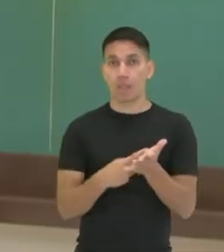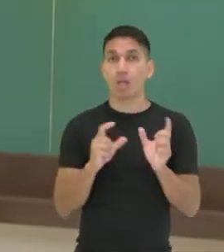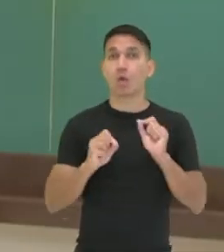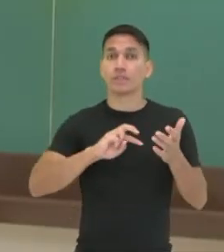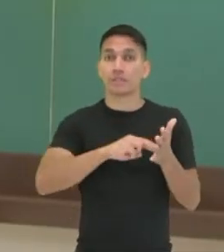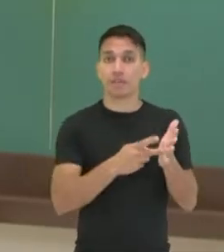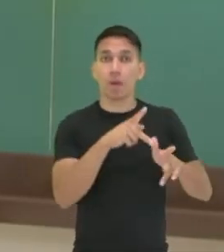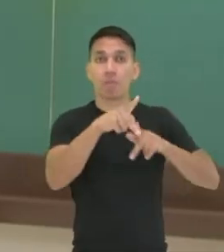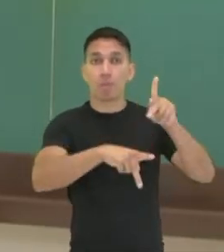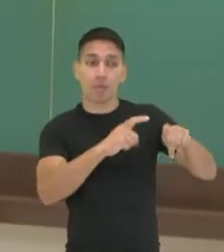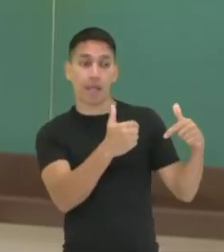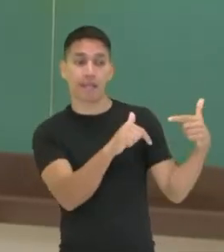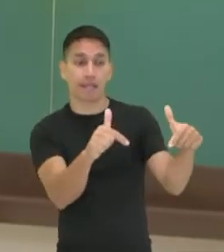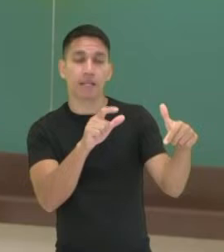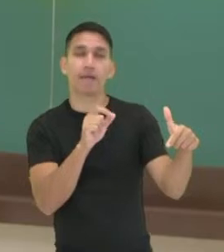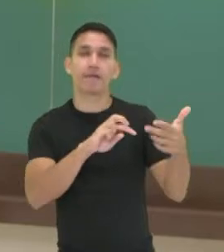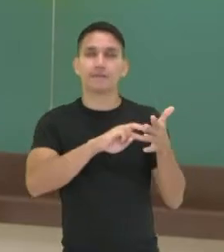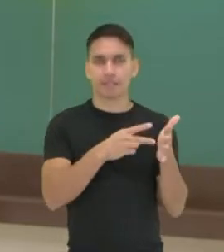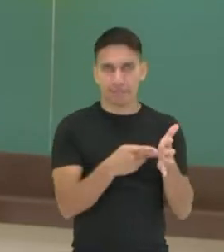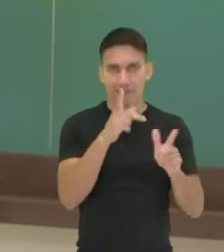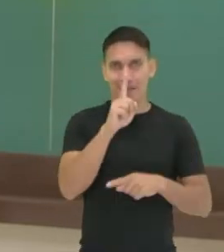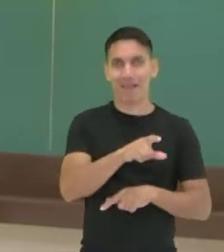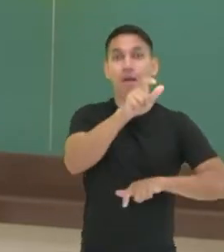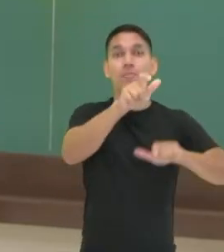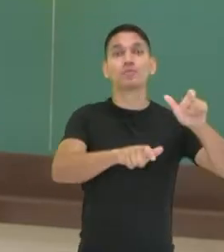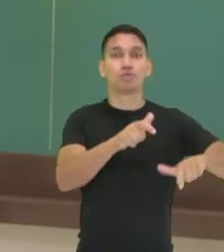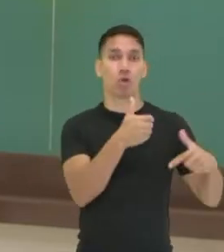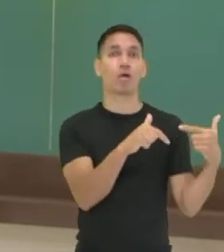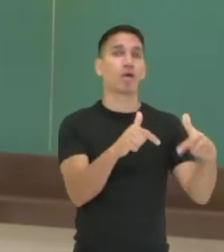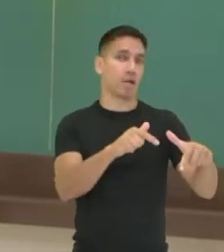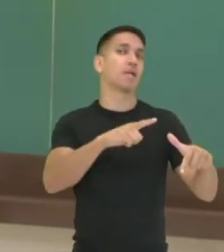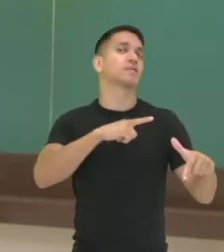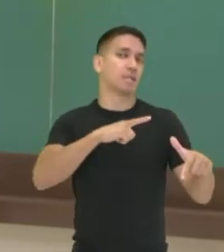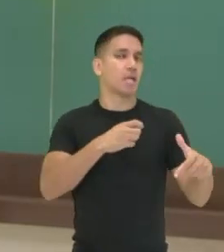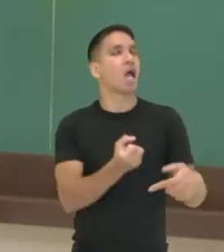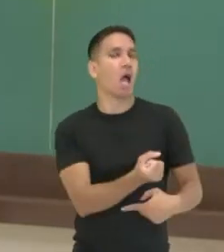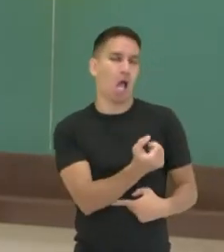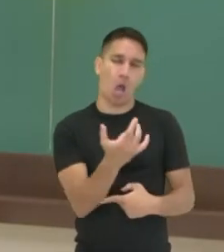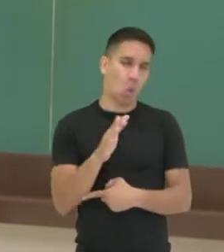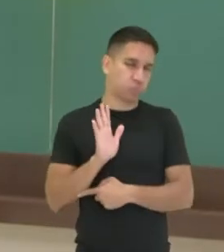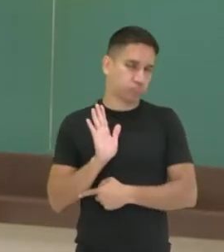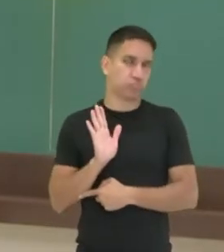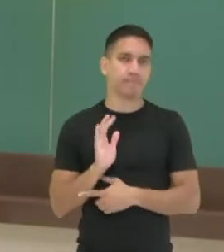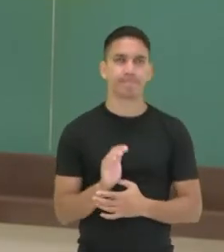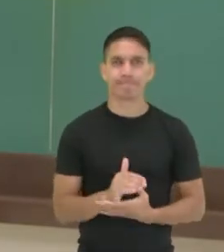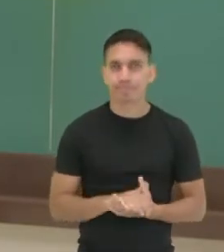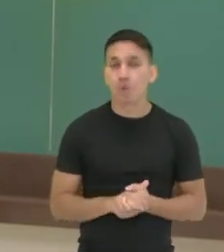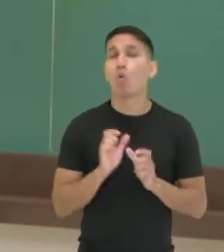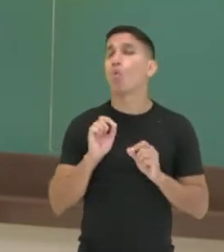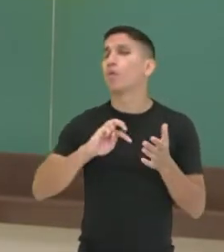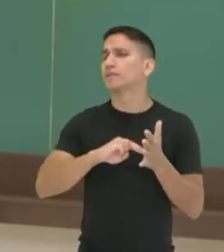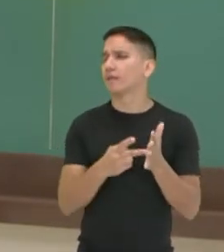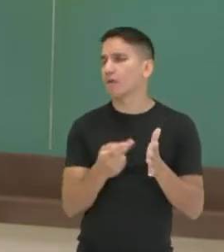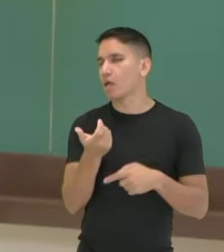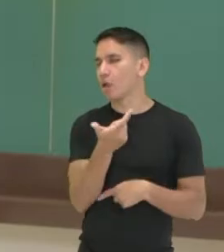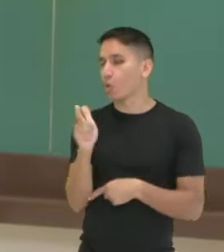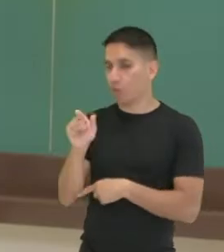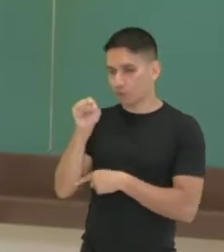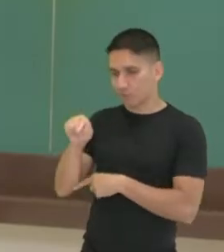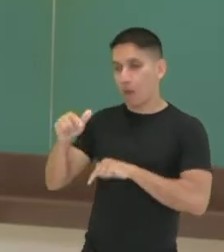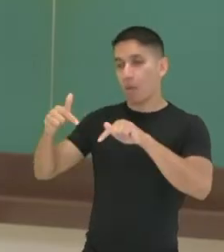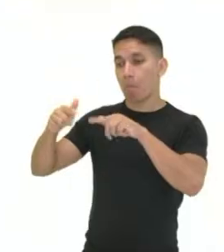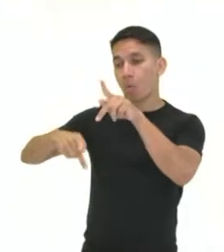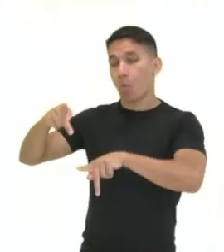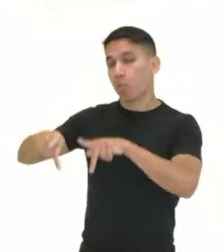população ocupada, então, esses trabalhadores que possuem algum ofício remunerado. Agora, vamos ver o que é a população